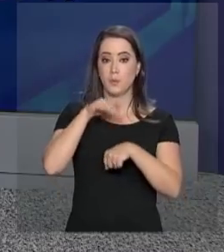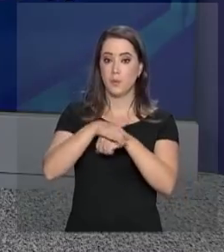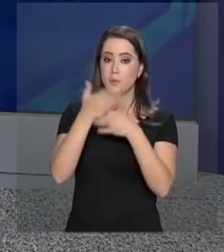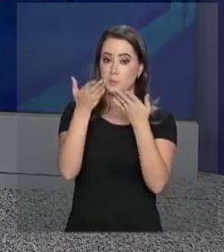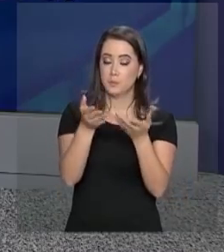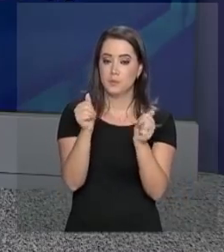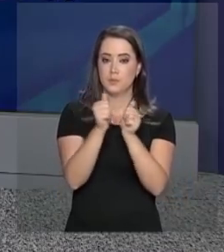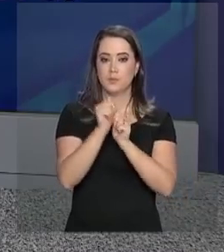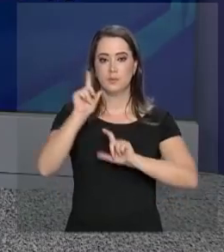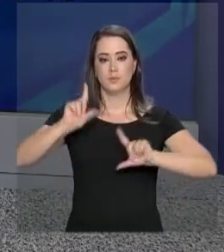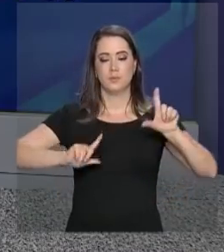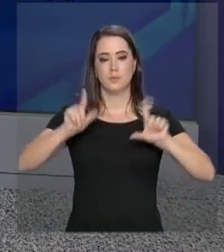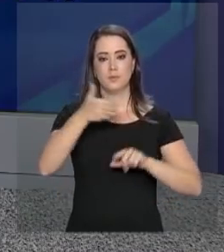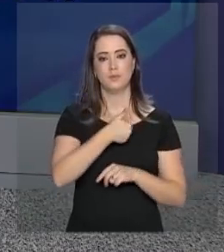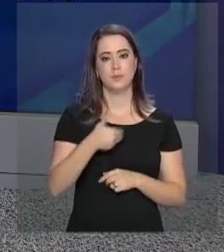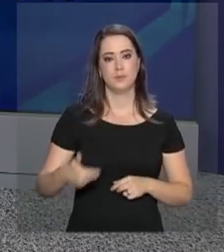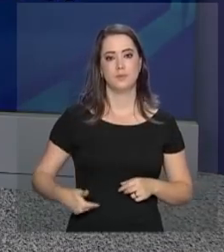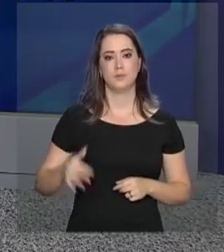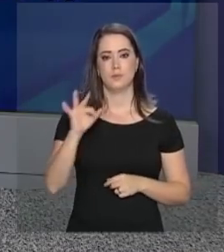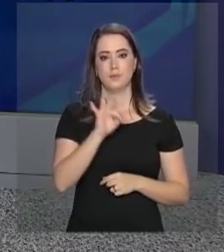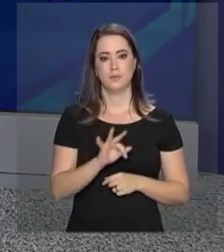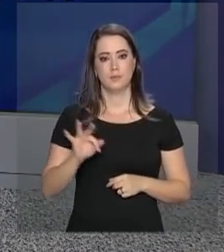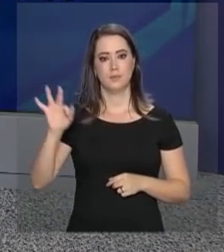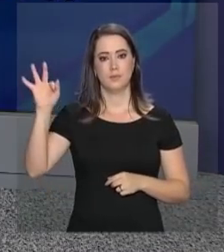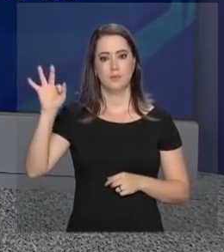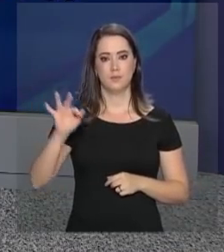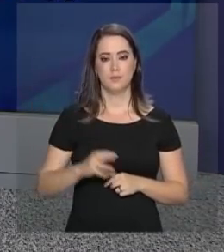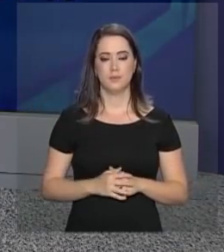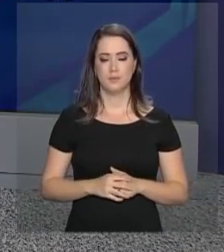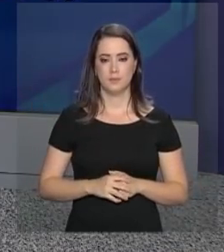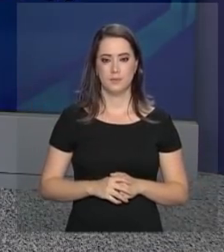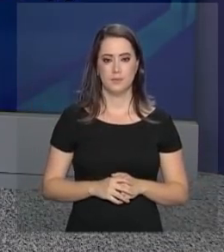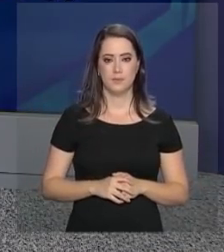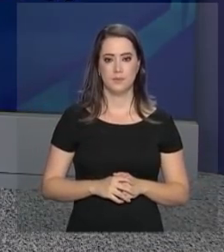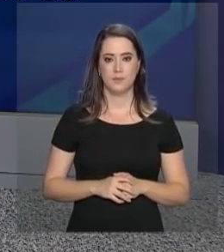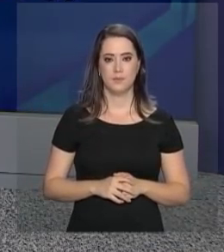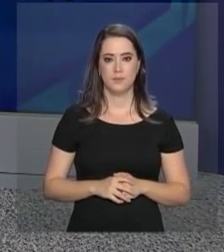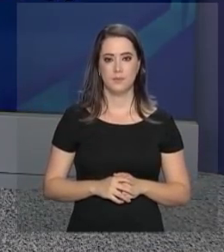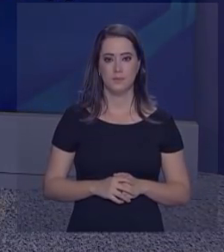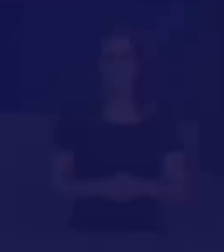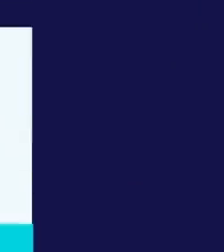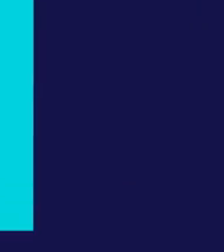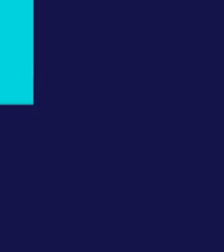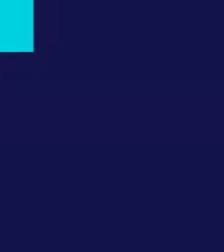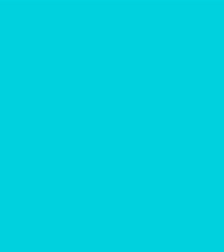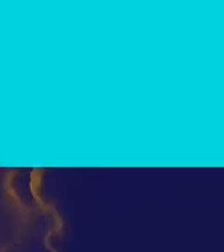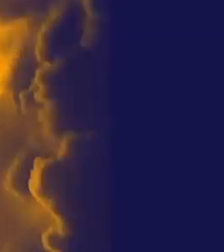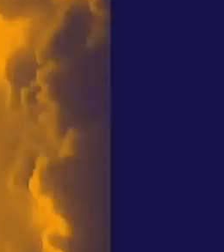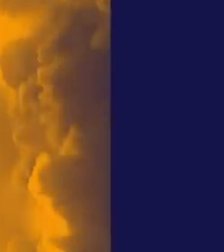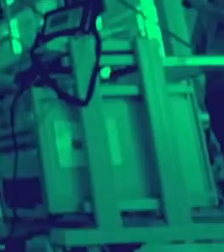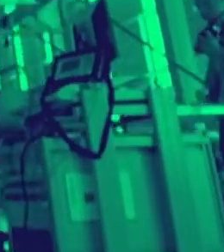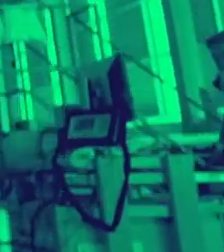boa noite para você e continue com a gente aqui na NBR, a TV do governo federal. e